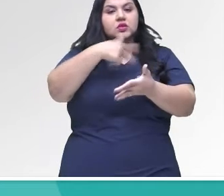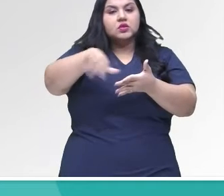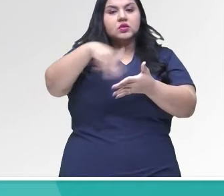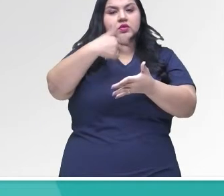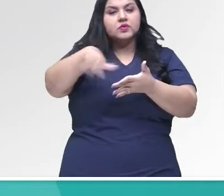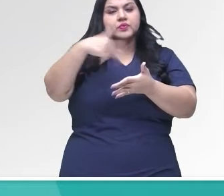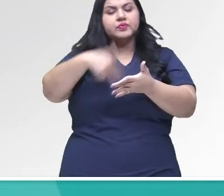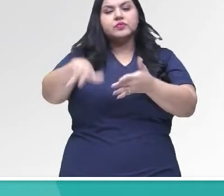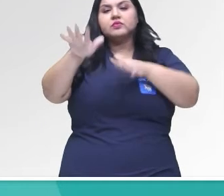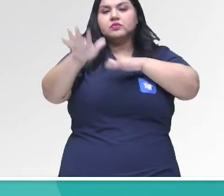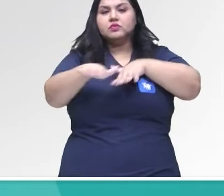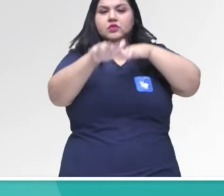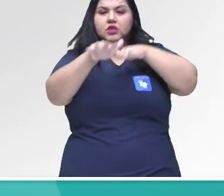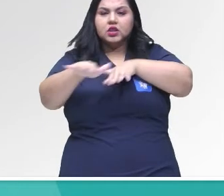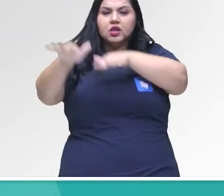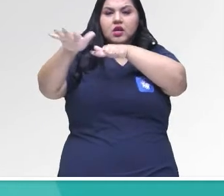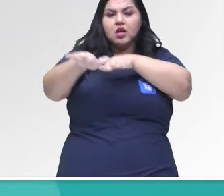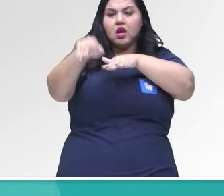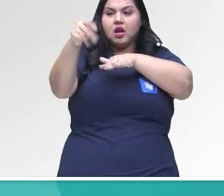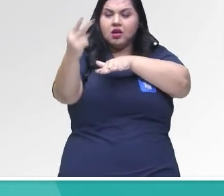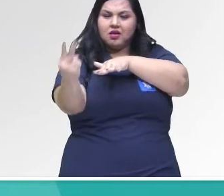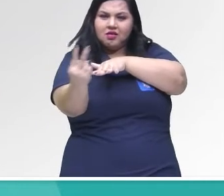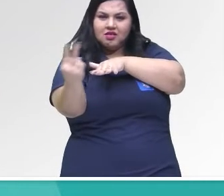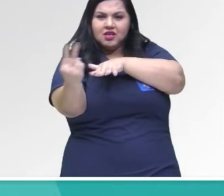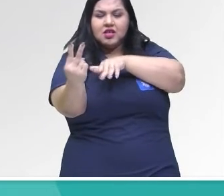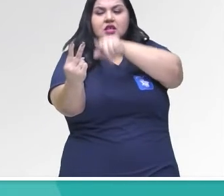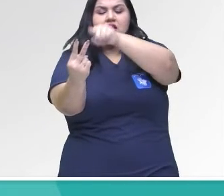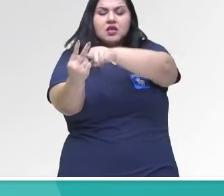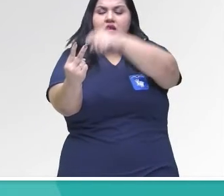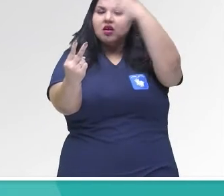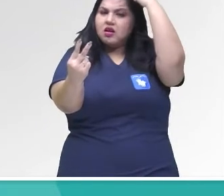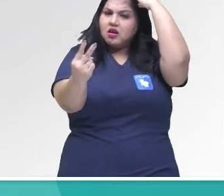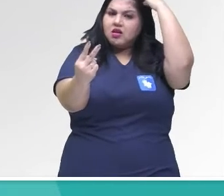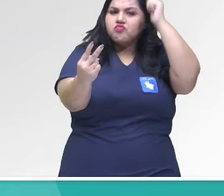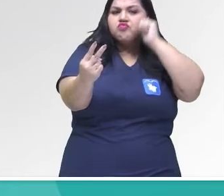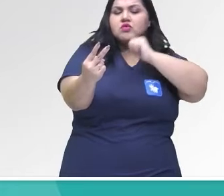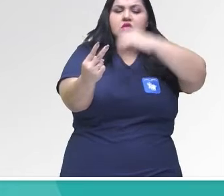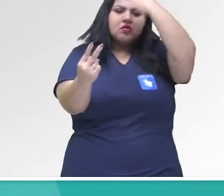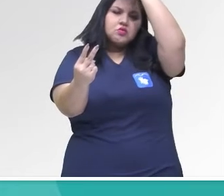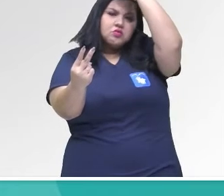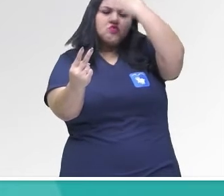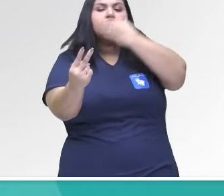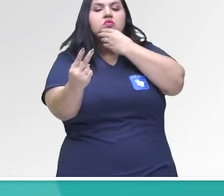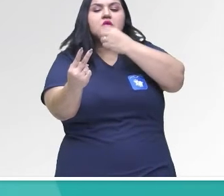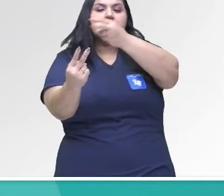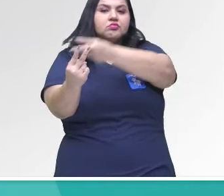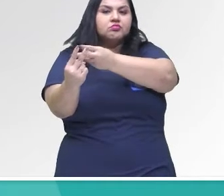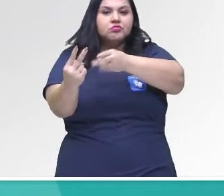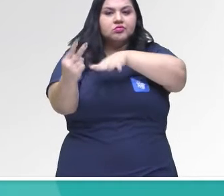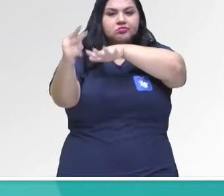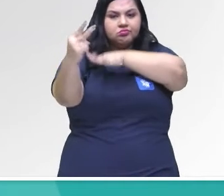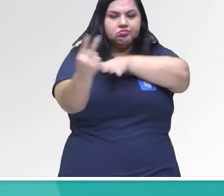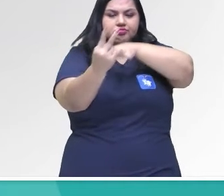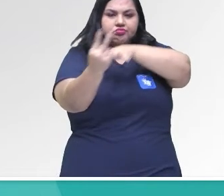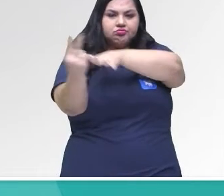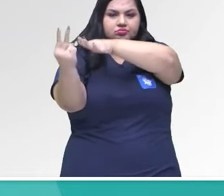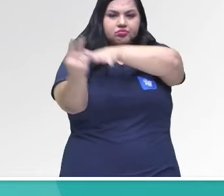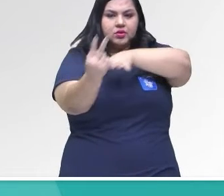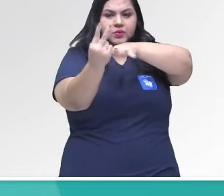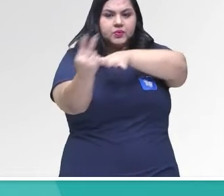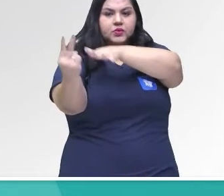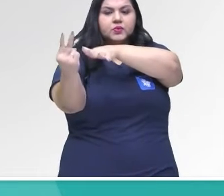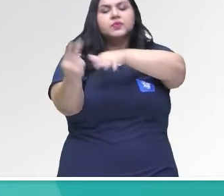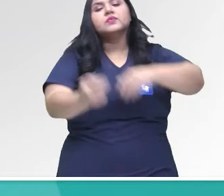num cortejo que conta com rei, rainha e toda uma corte simbólica, ok?